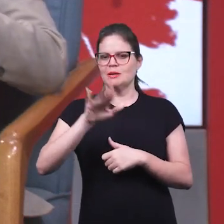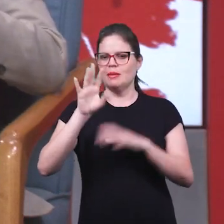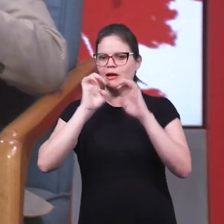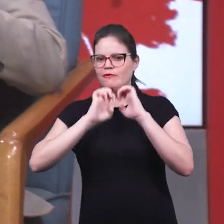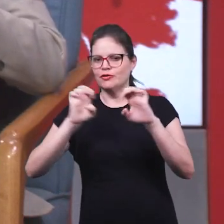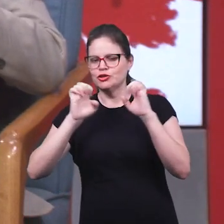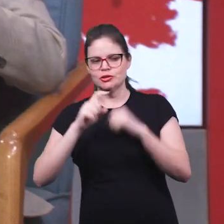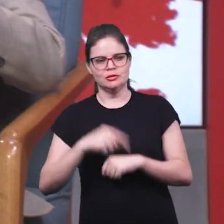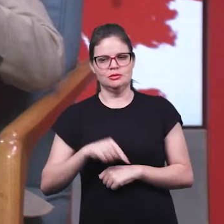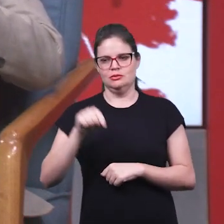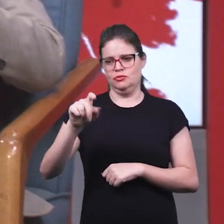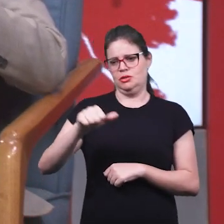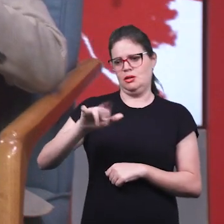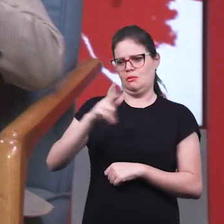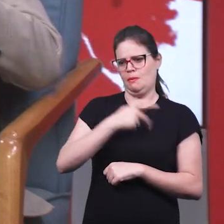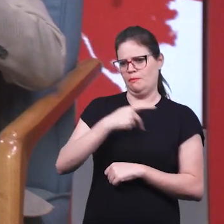evangelistas,